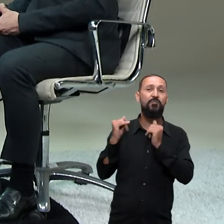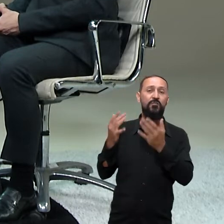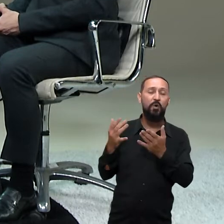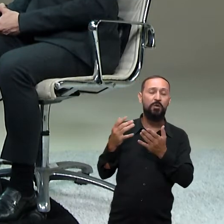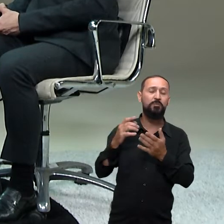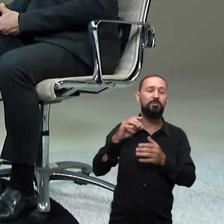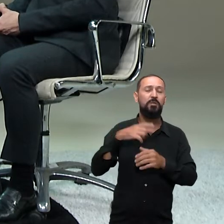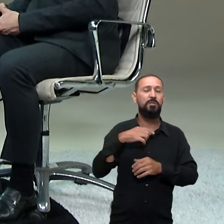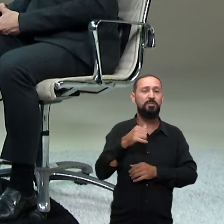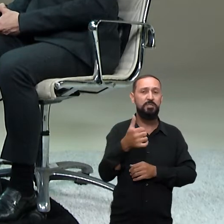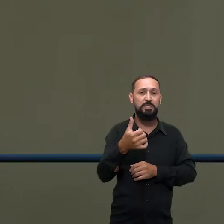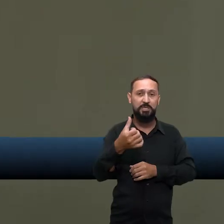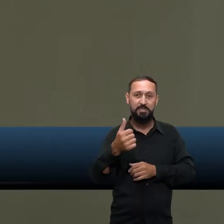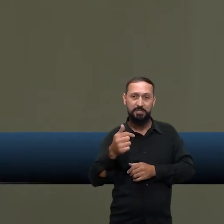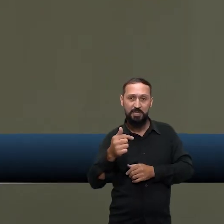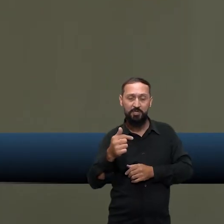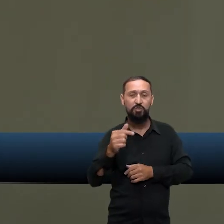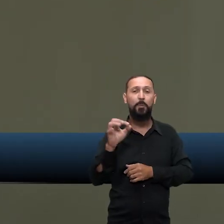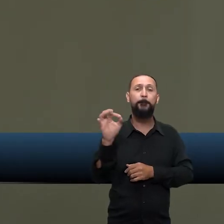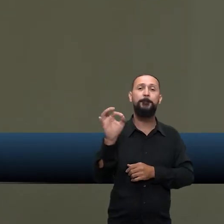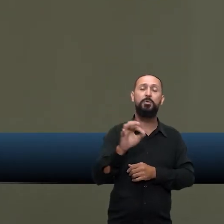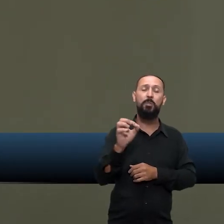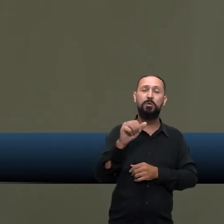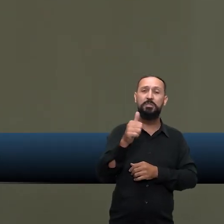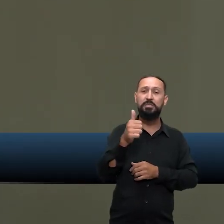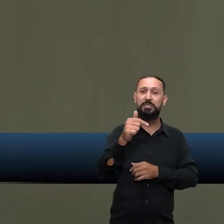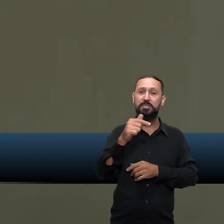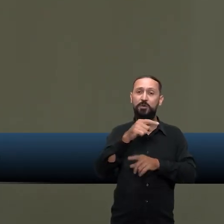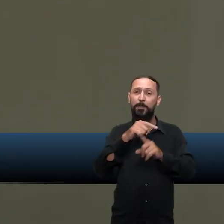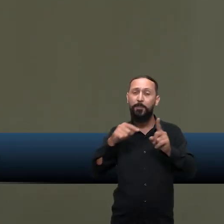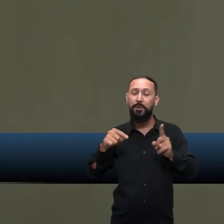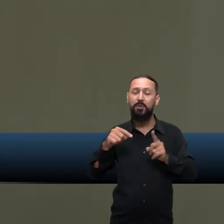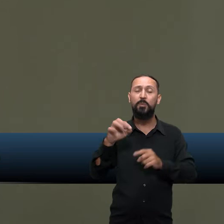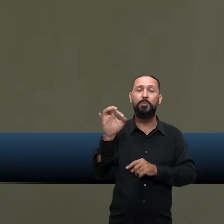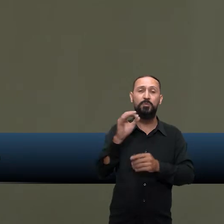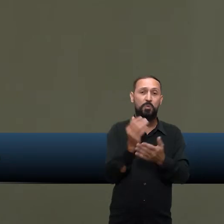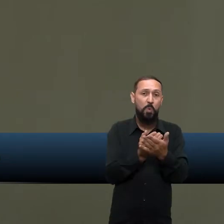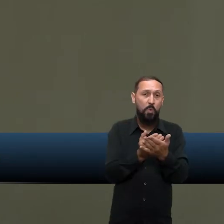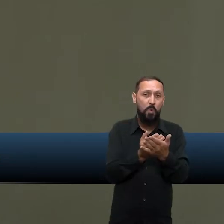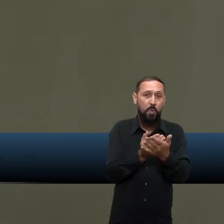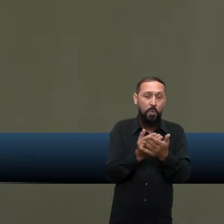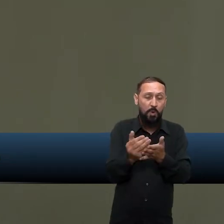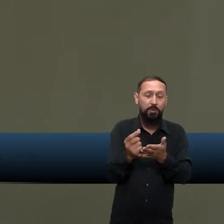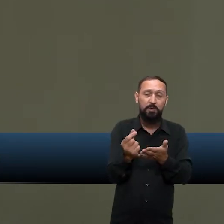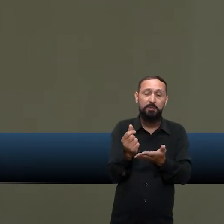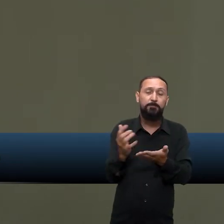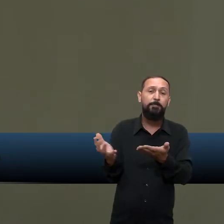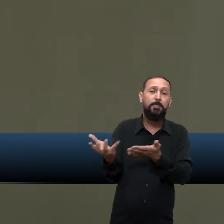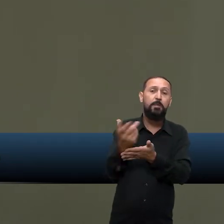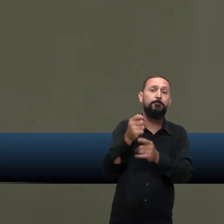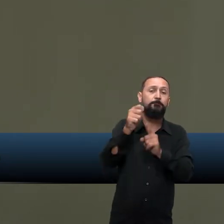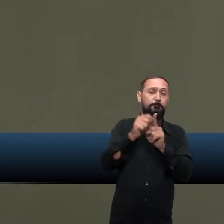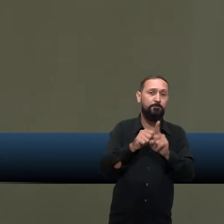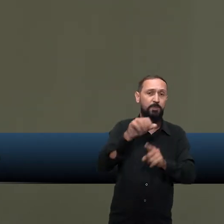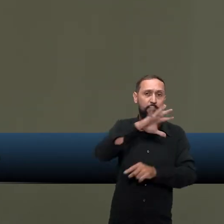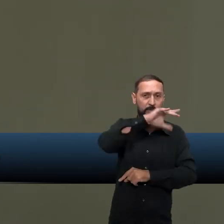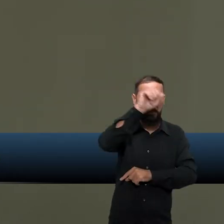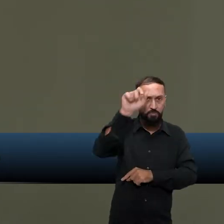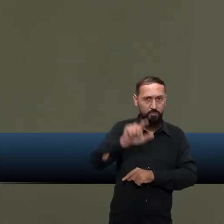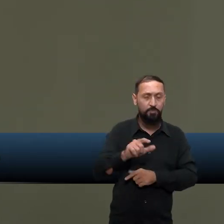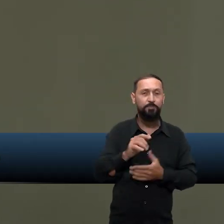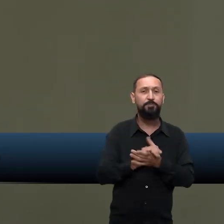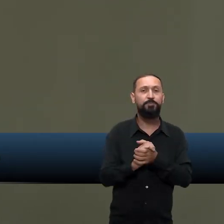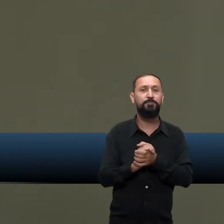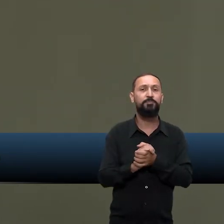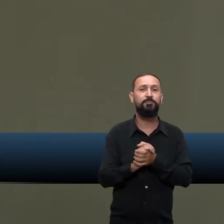importação variaram entre 17% ou 17,5% na fase inicial da arrecadação mensal do estado de Mato